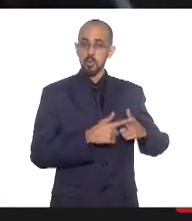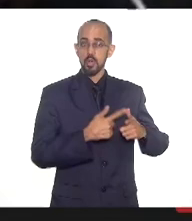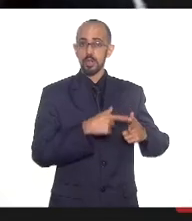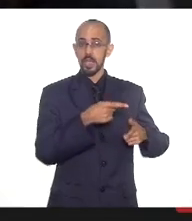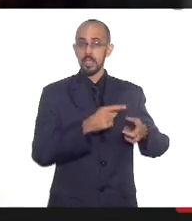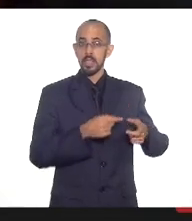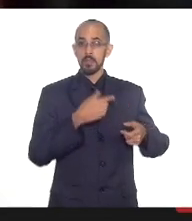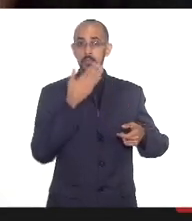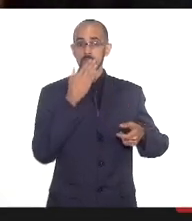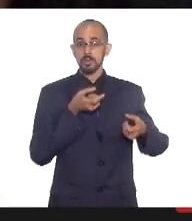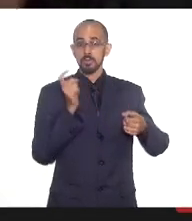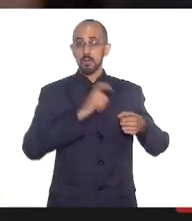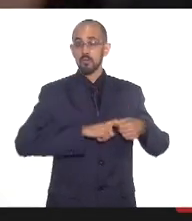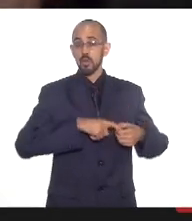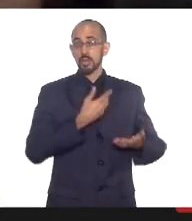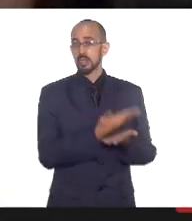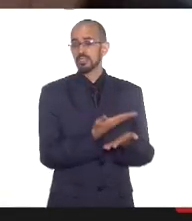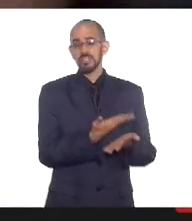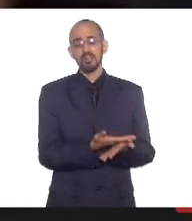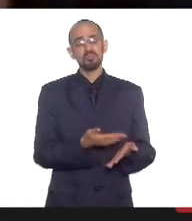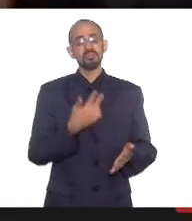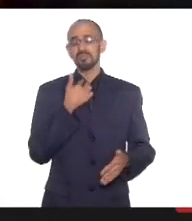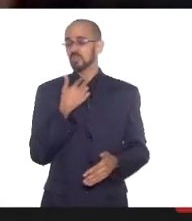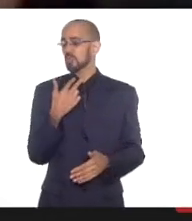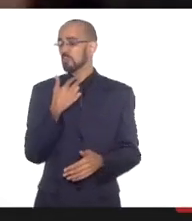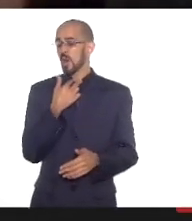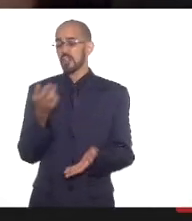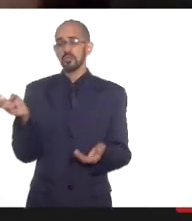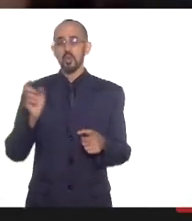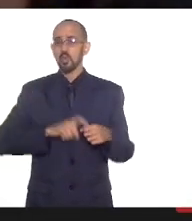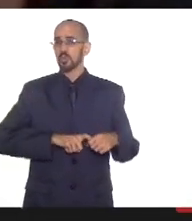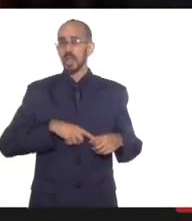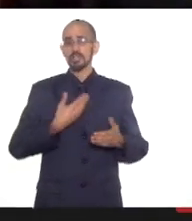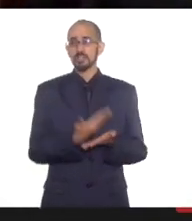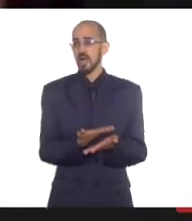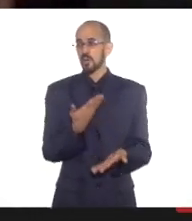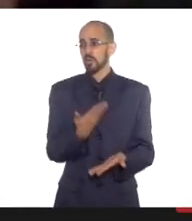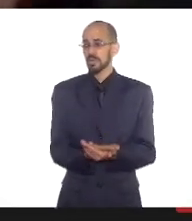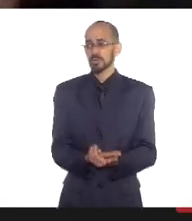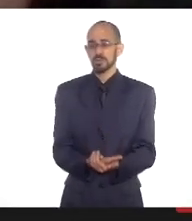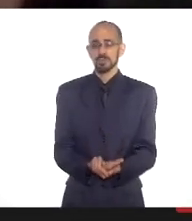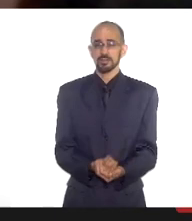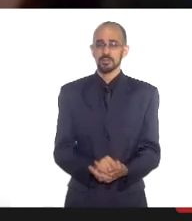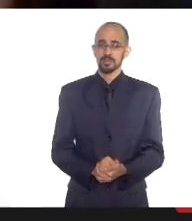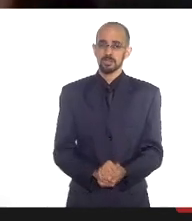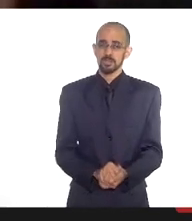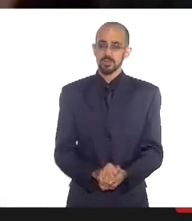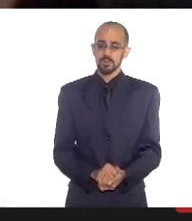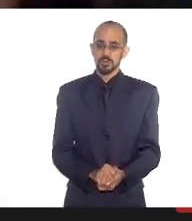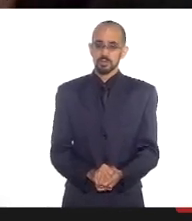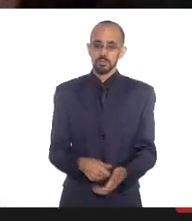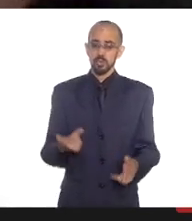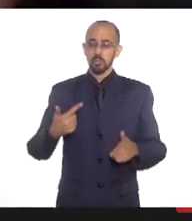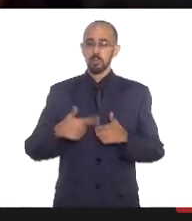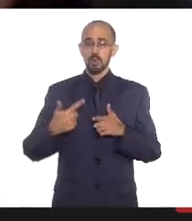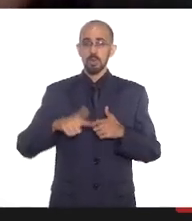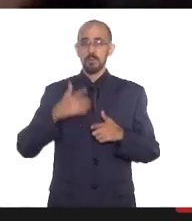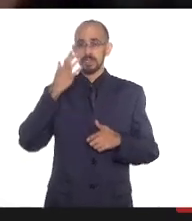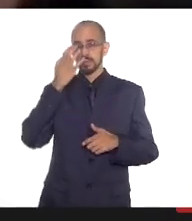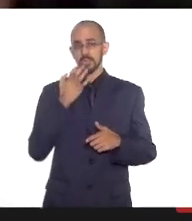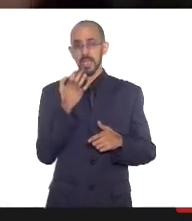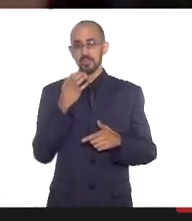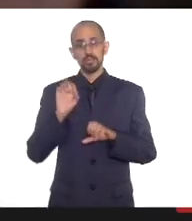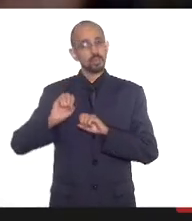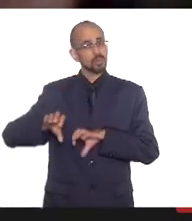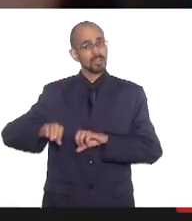voltarem às aulas aos não lembra resultado essas crianças não tinham que estar na escola a vamos passar para uma situação séria de educação estamos